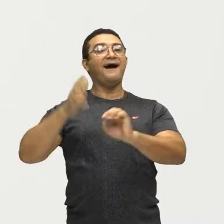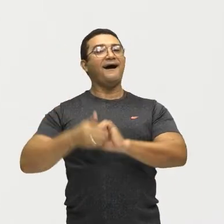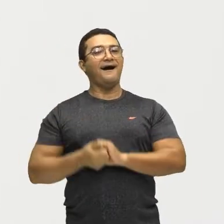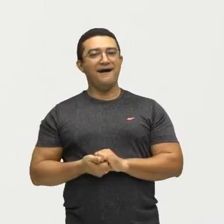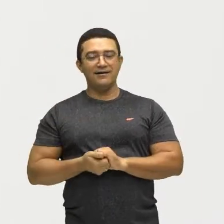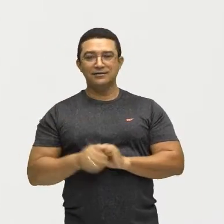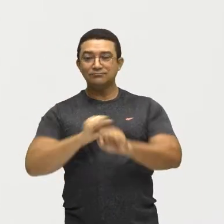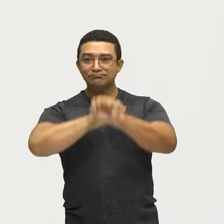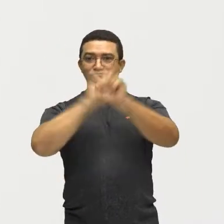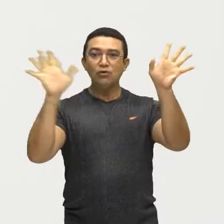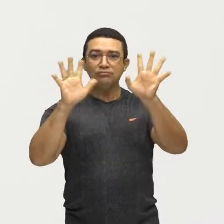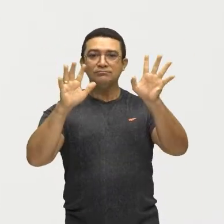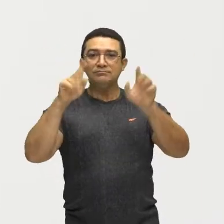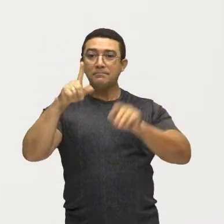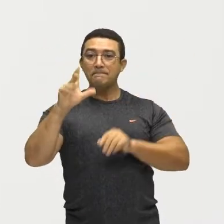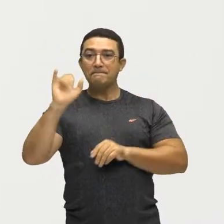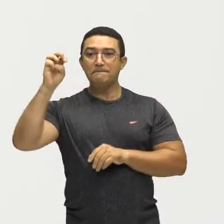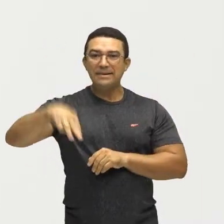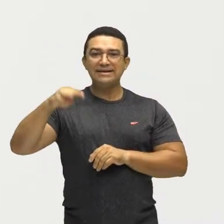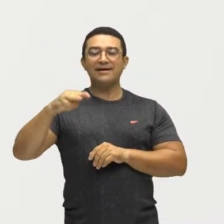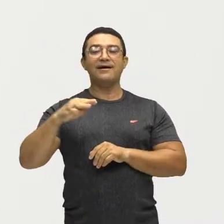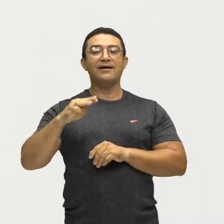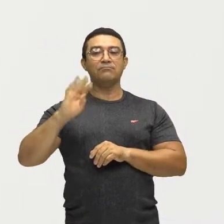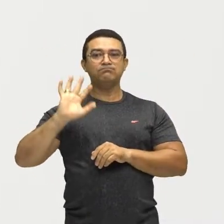transformação estava feita. Né? Que no